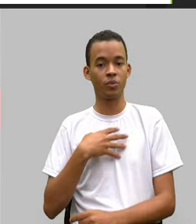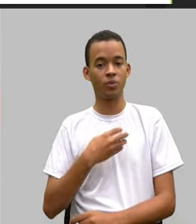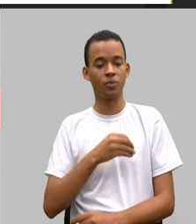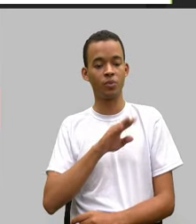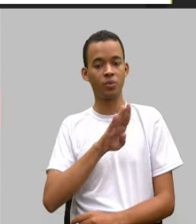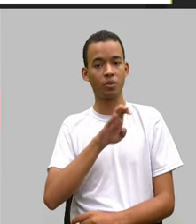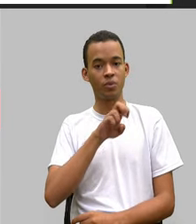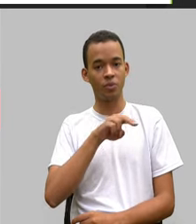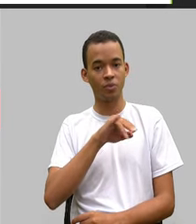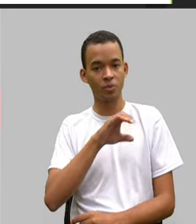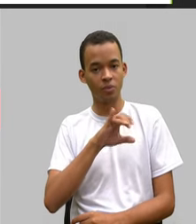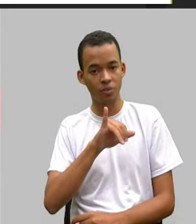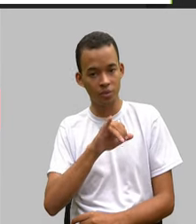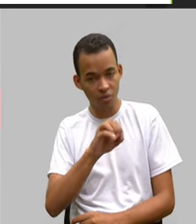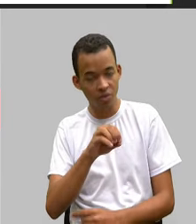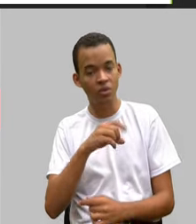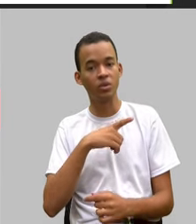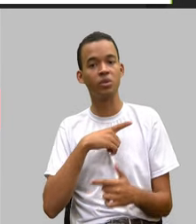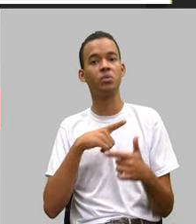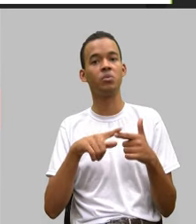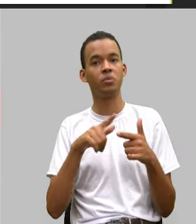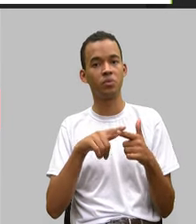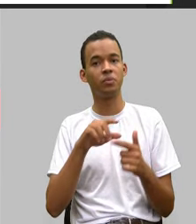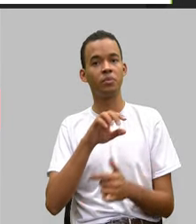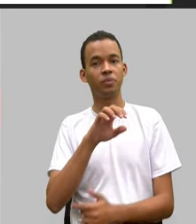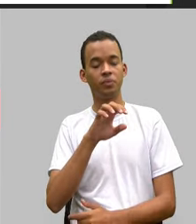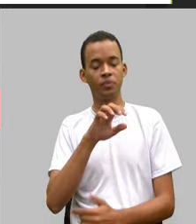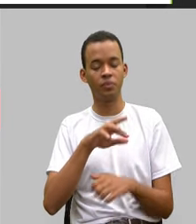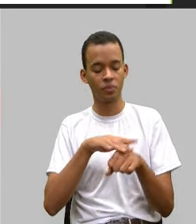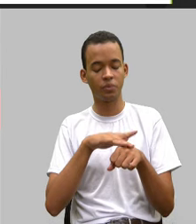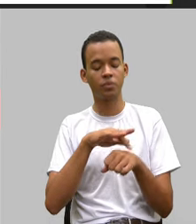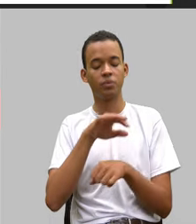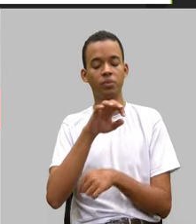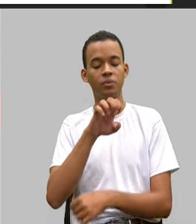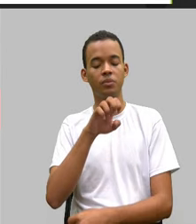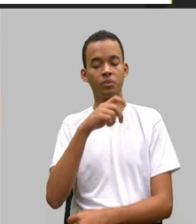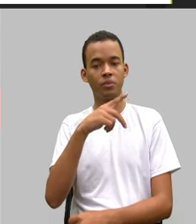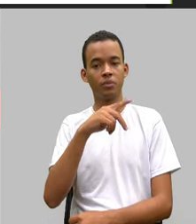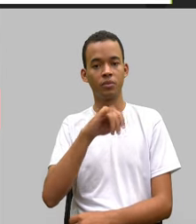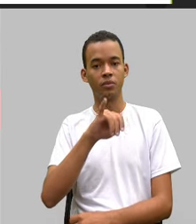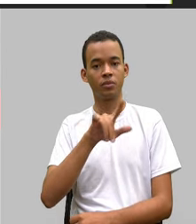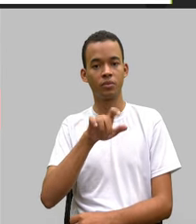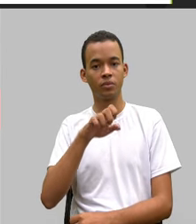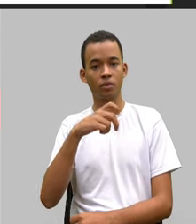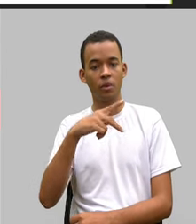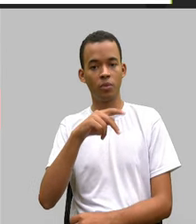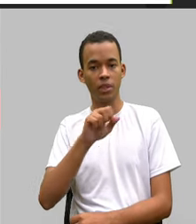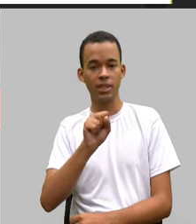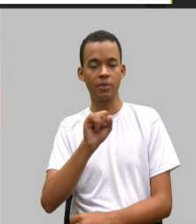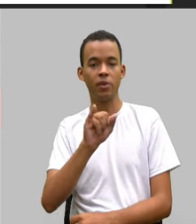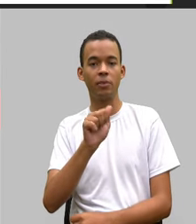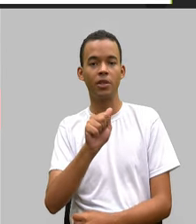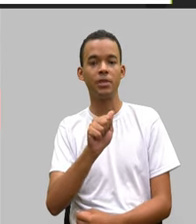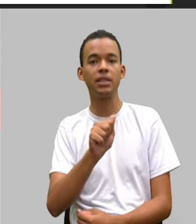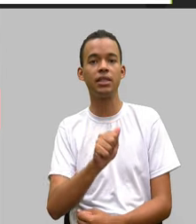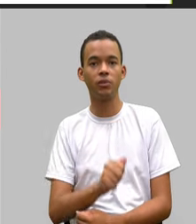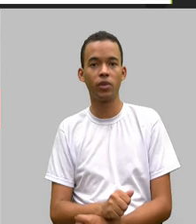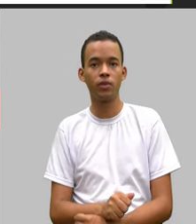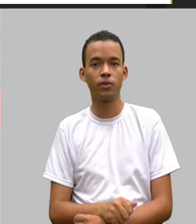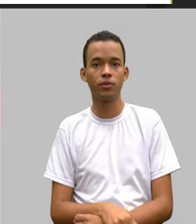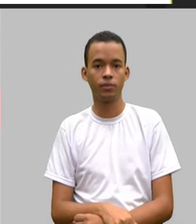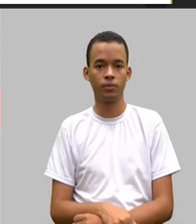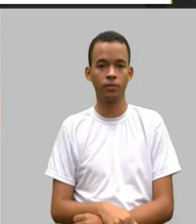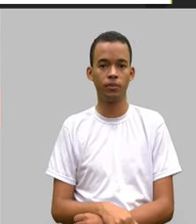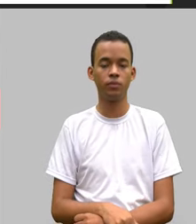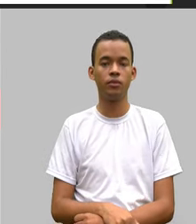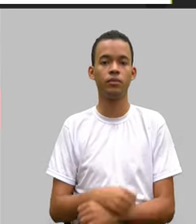incrível que pareça nessa mesma sala debatendo em audiências e trazendo demandas para os mandatos aliás